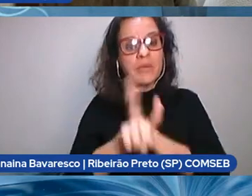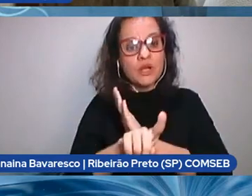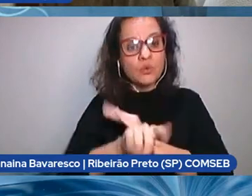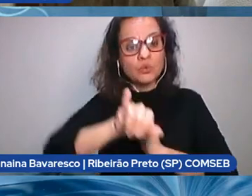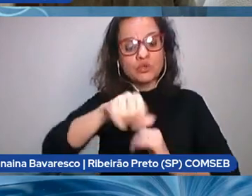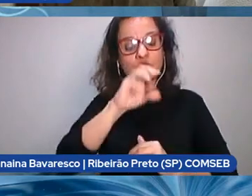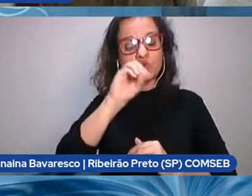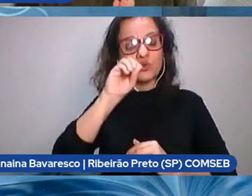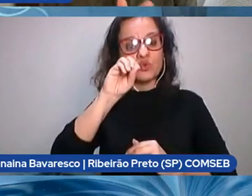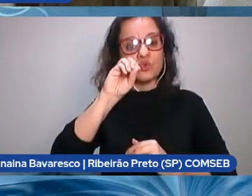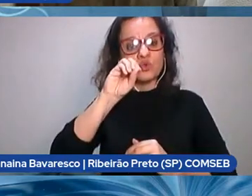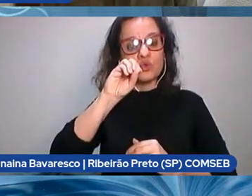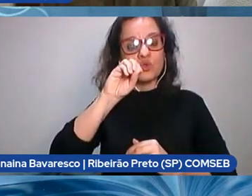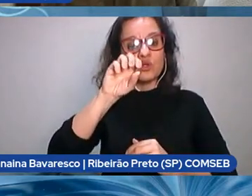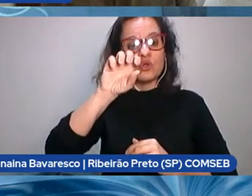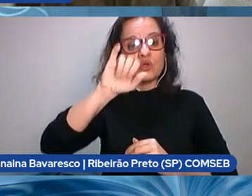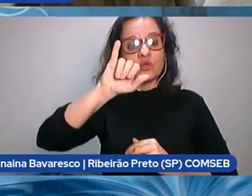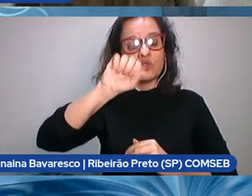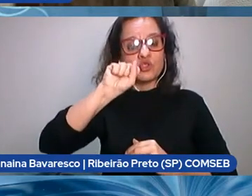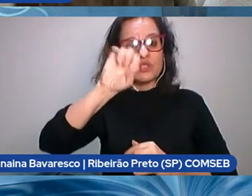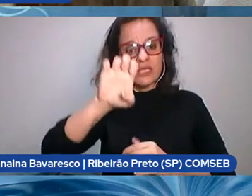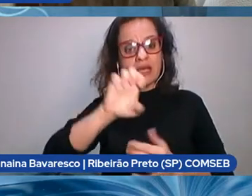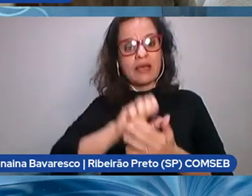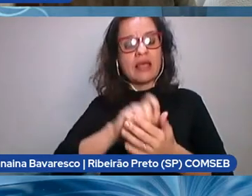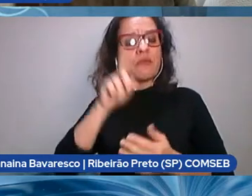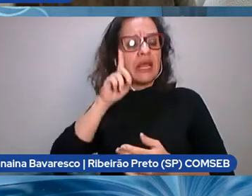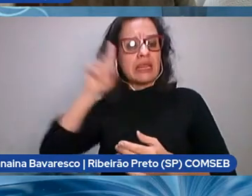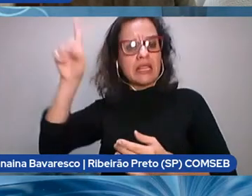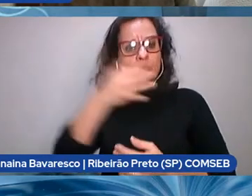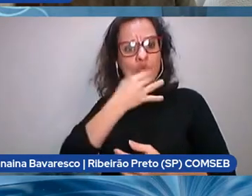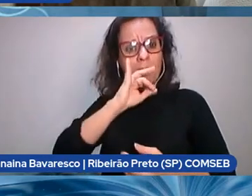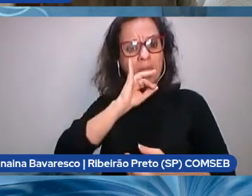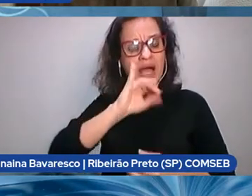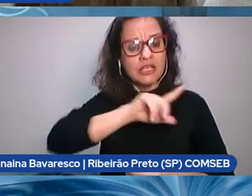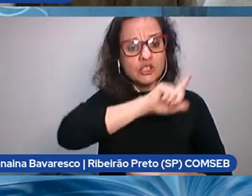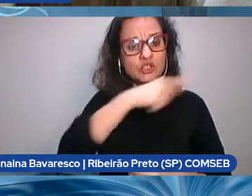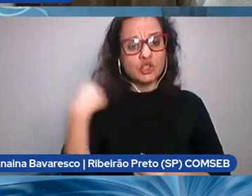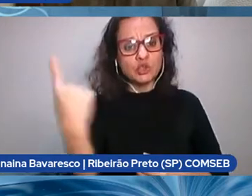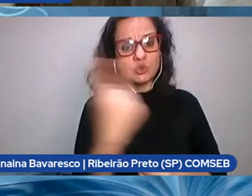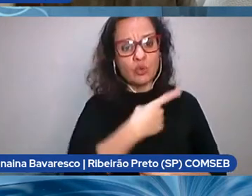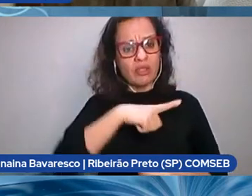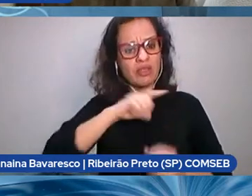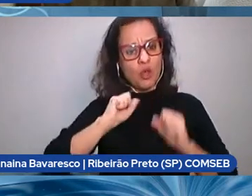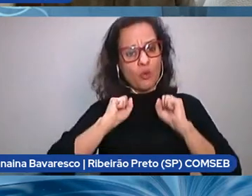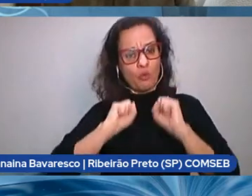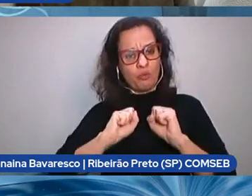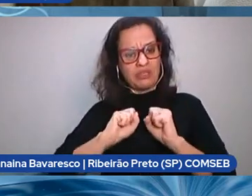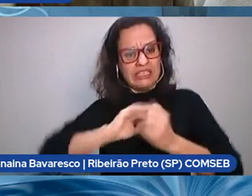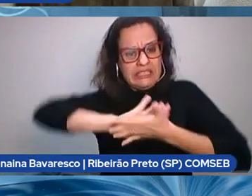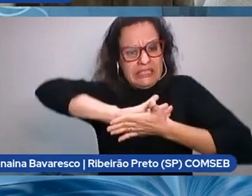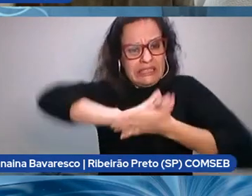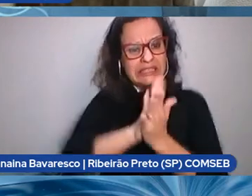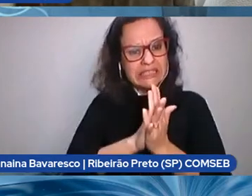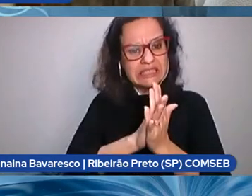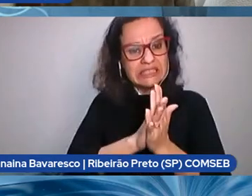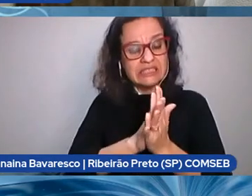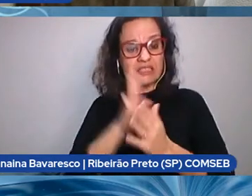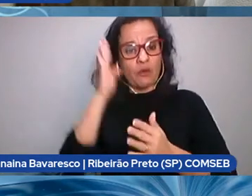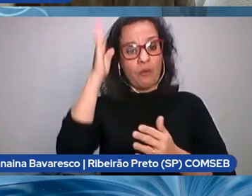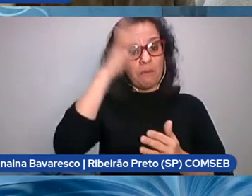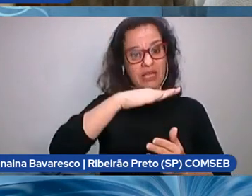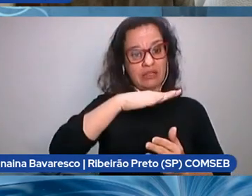José, mas Deus, o Pai de todos, tem o poder de destruir a maldade